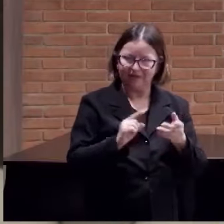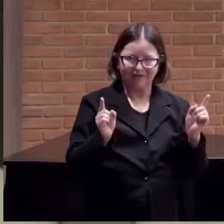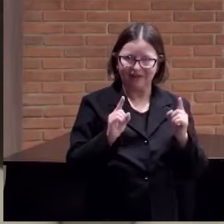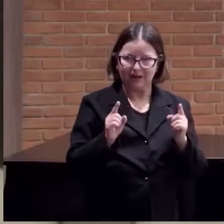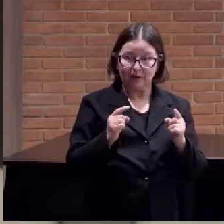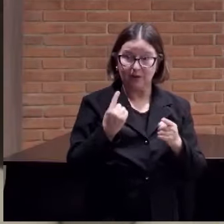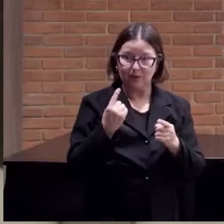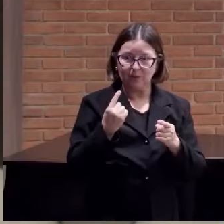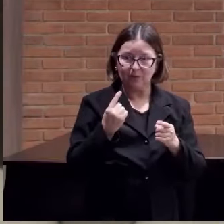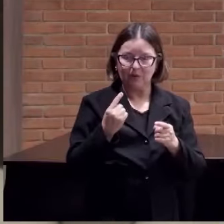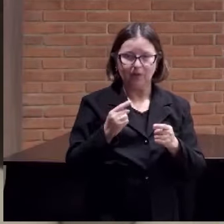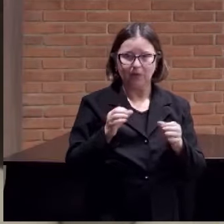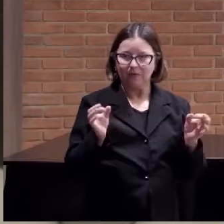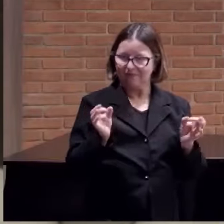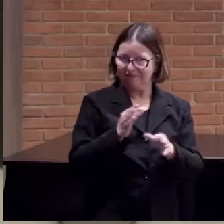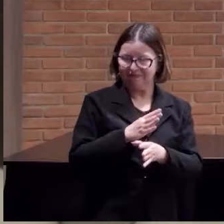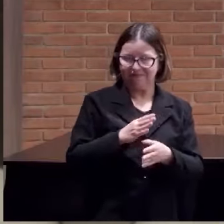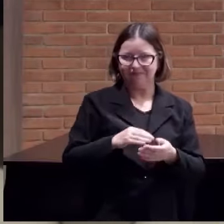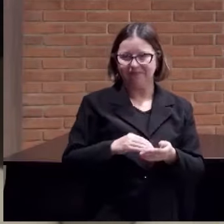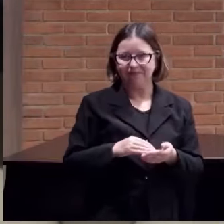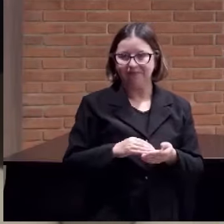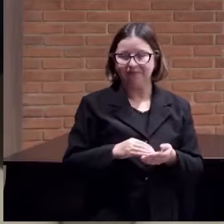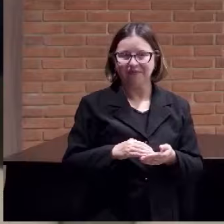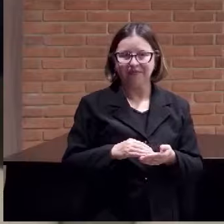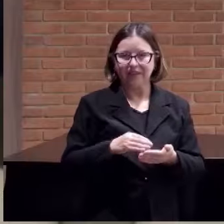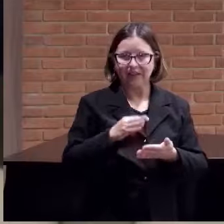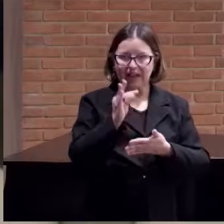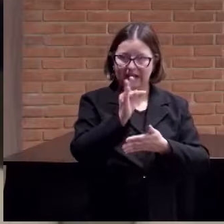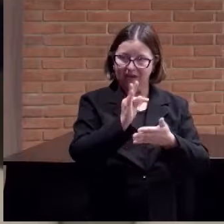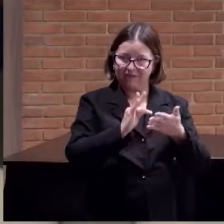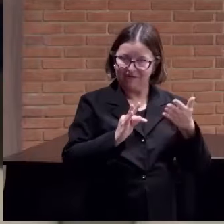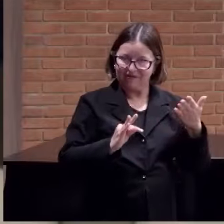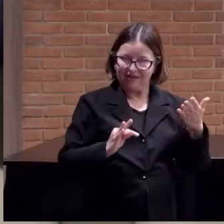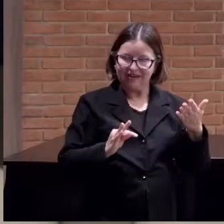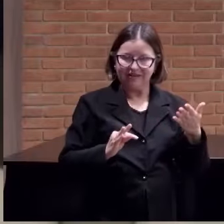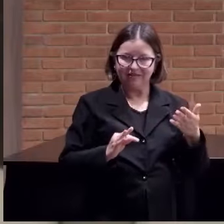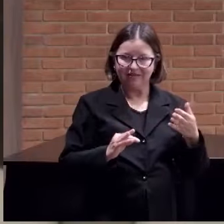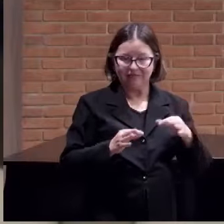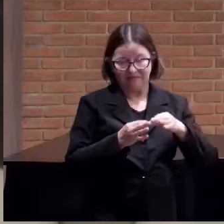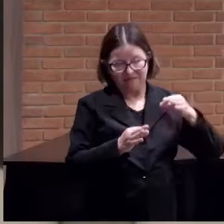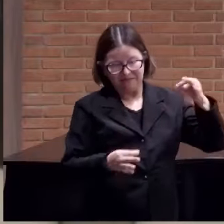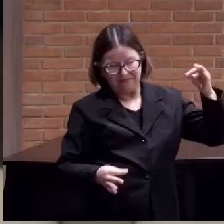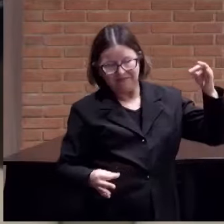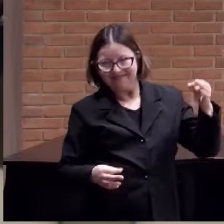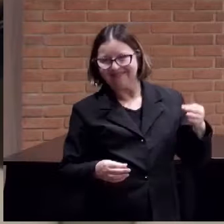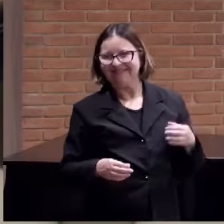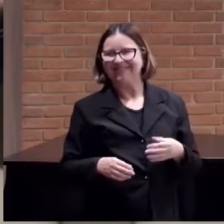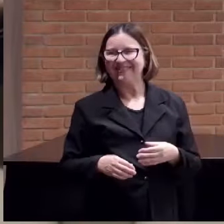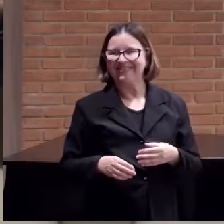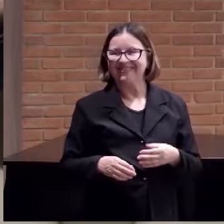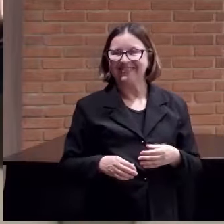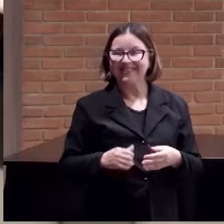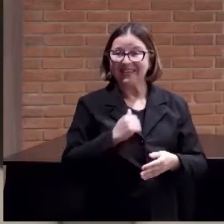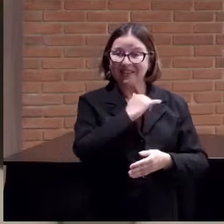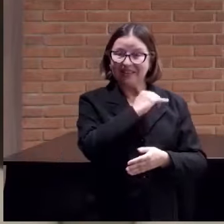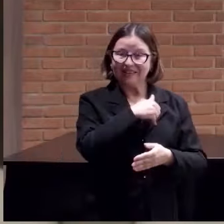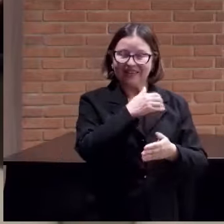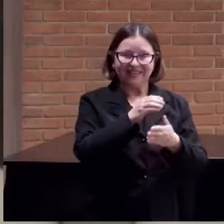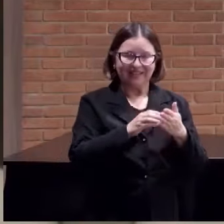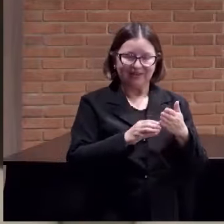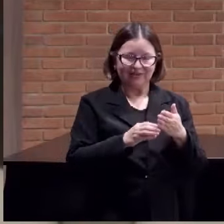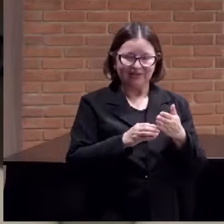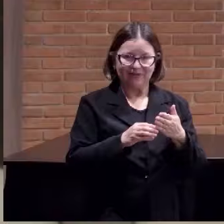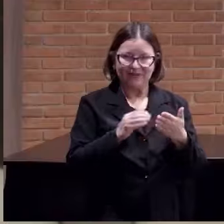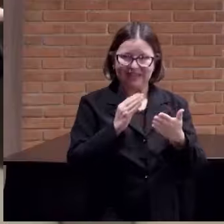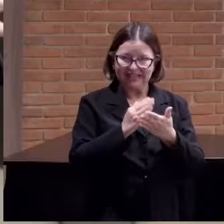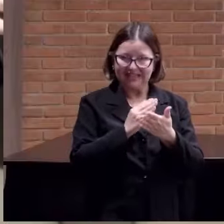inteiriço. Era um texto. O Evangelho de João hoje tem 21 capítulos, mas ele não tinha